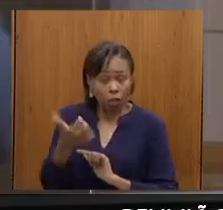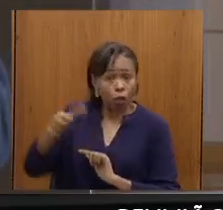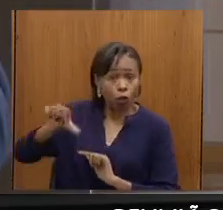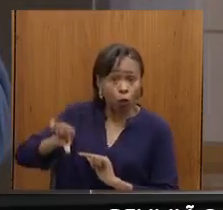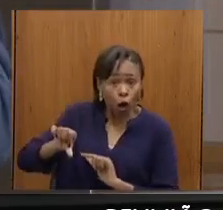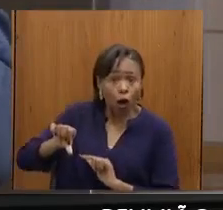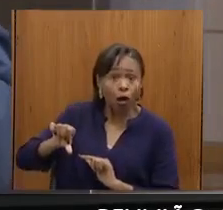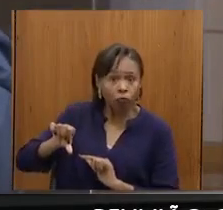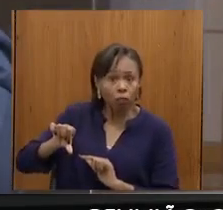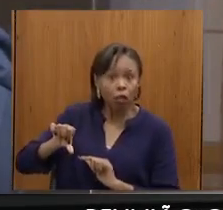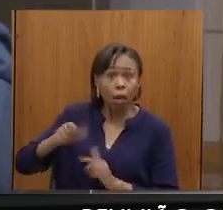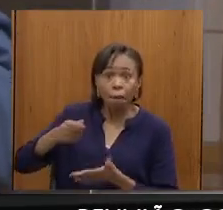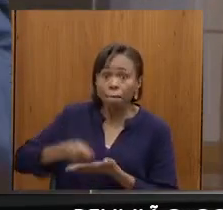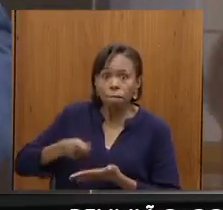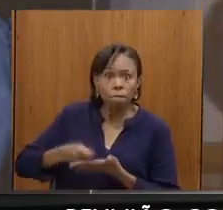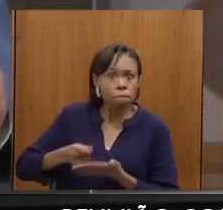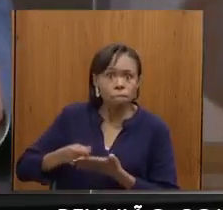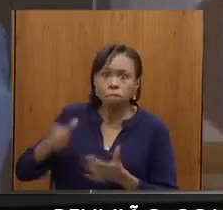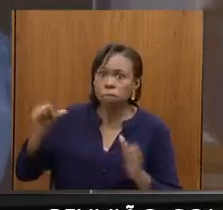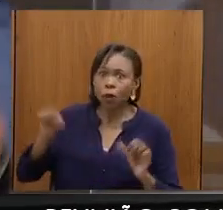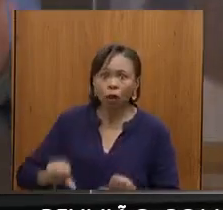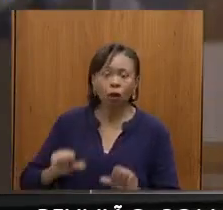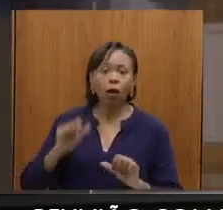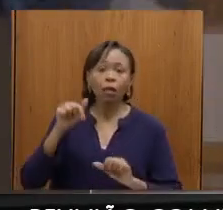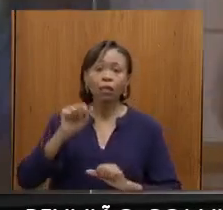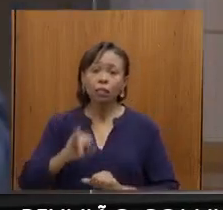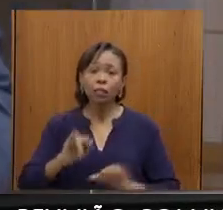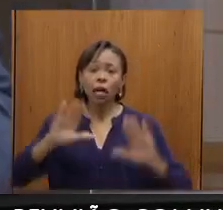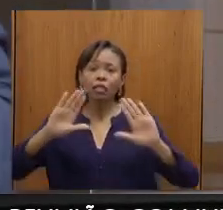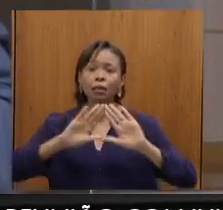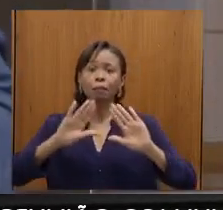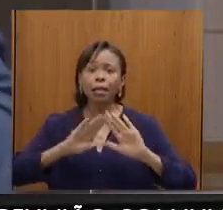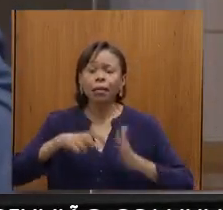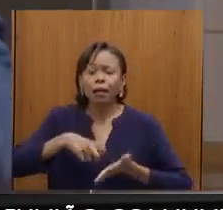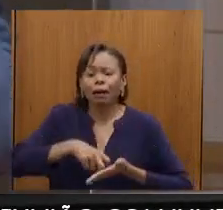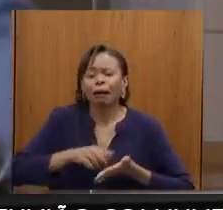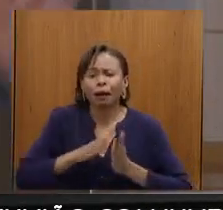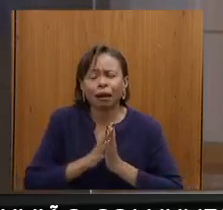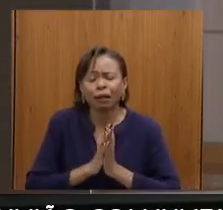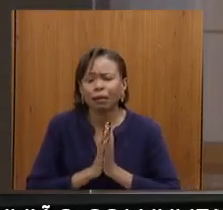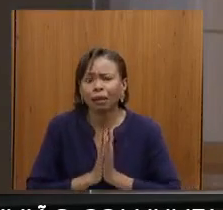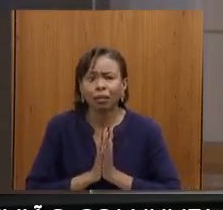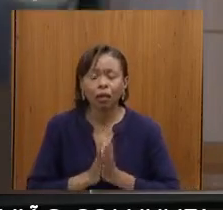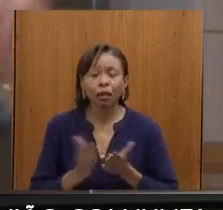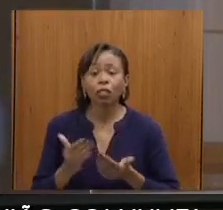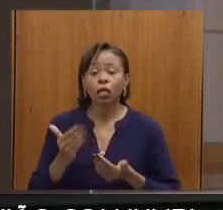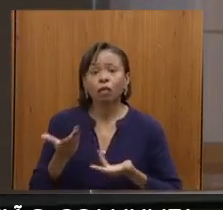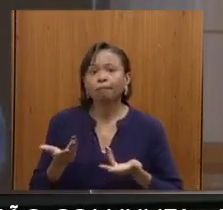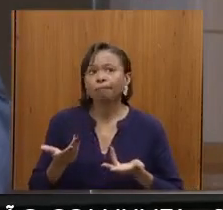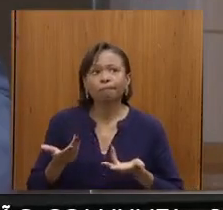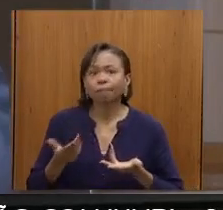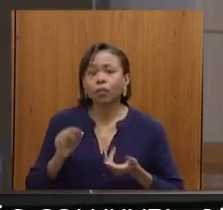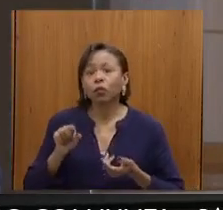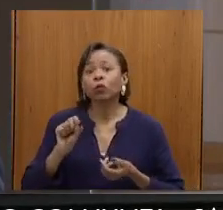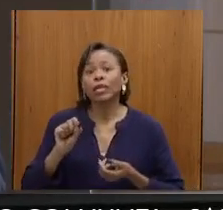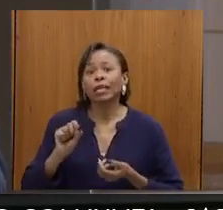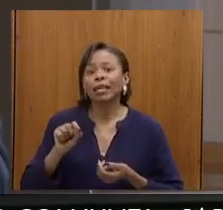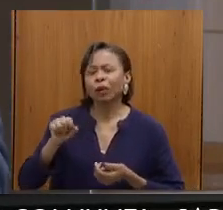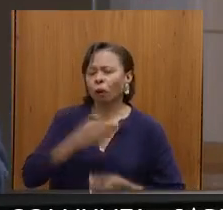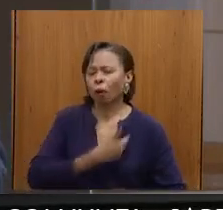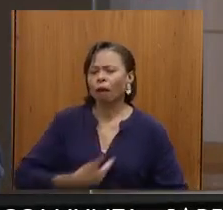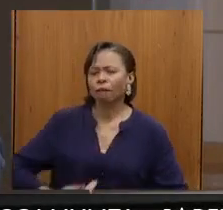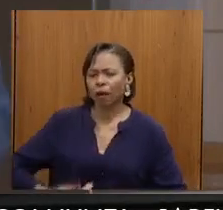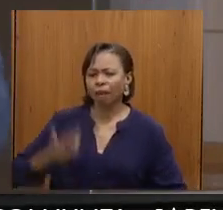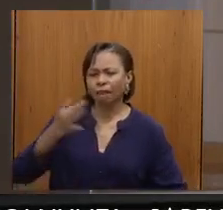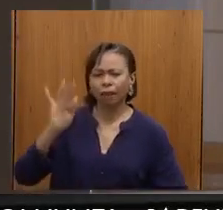mais draconianas ainda. Se a Assembleia se ajoelhasse diante da chantagem do governo